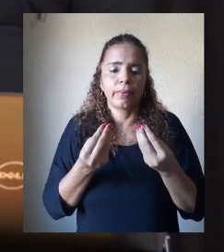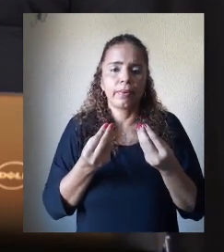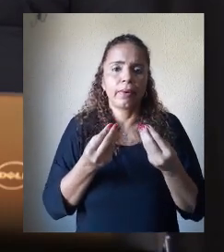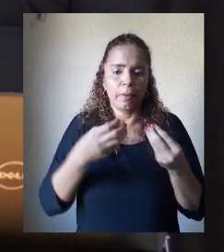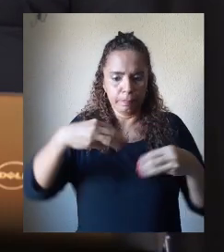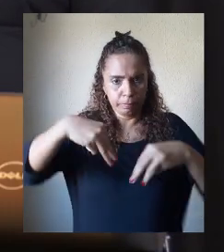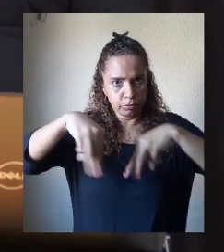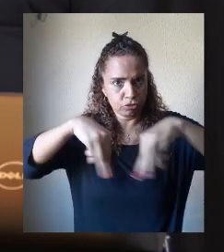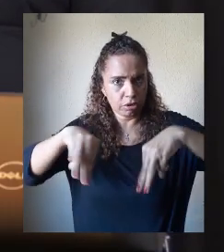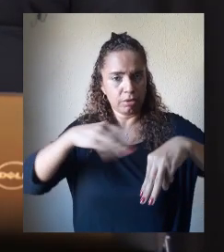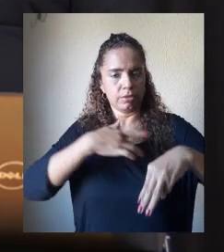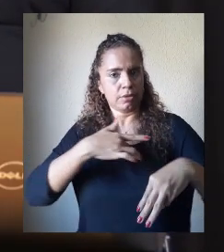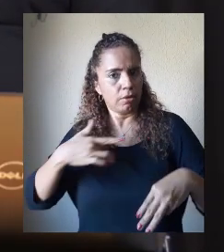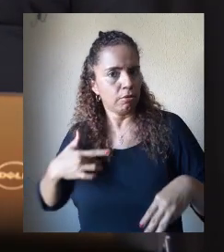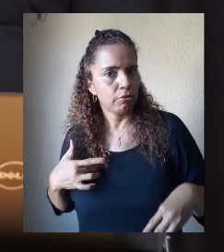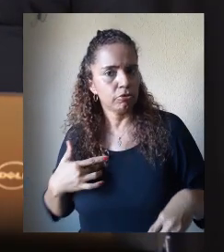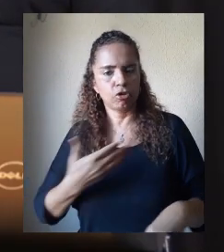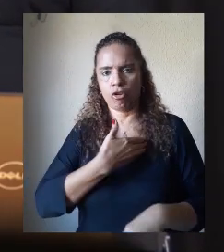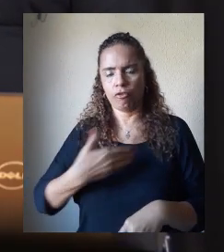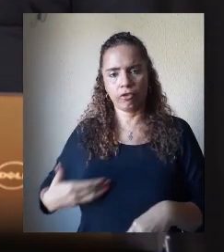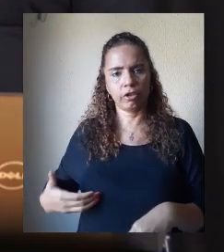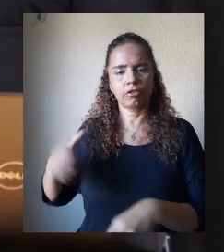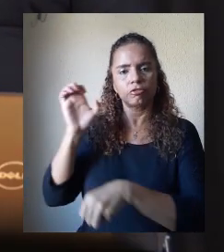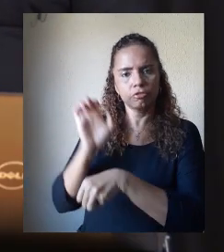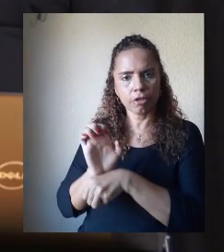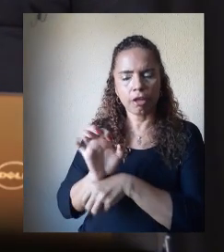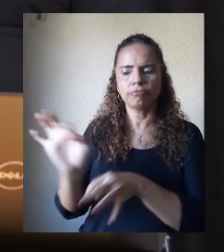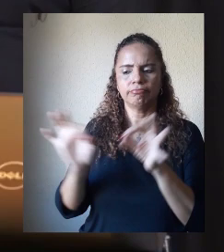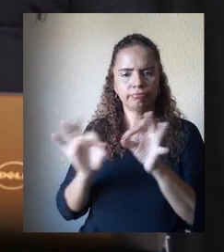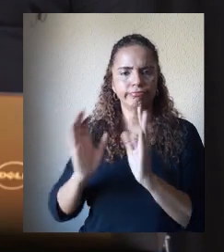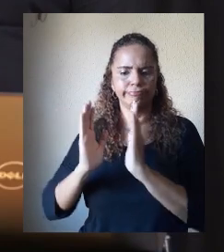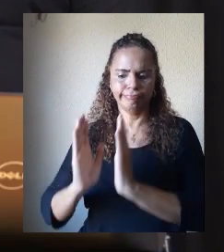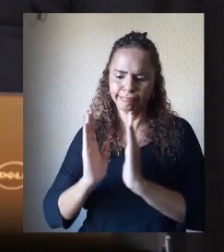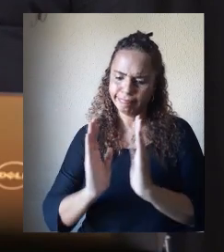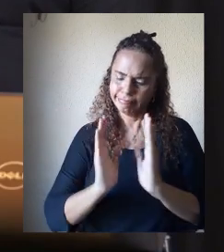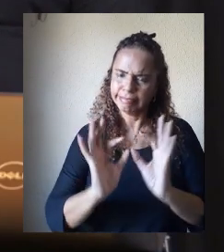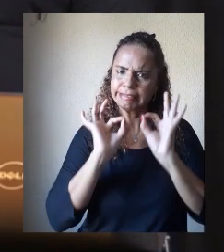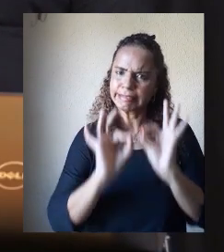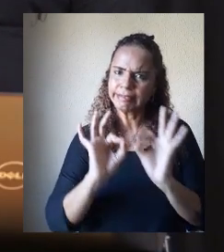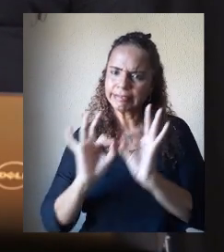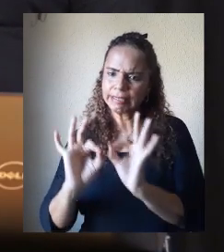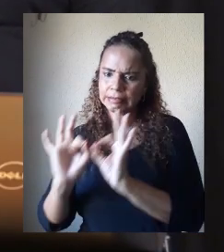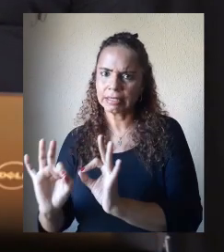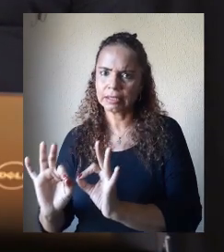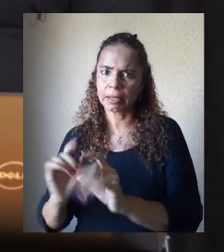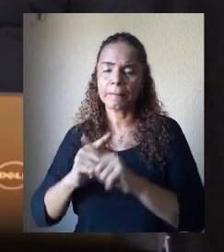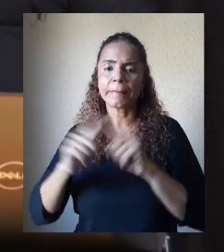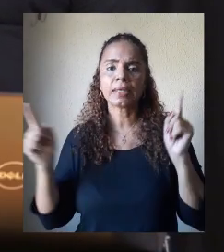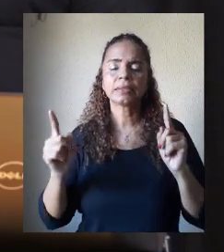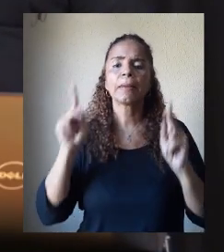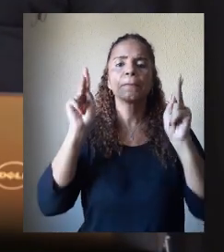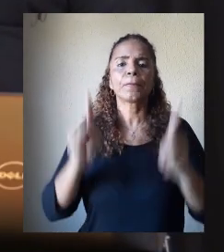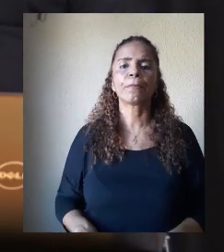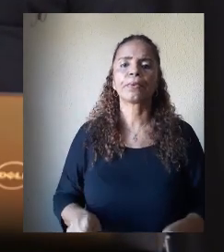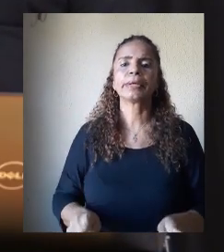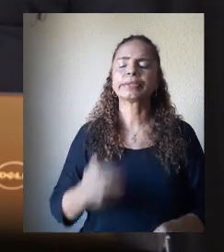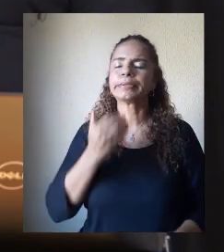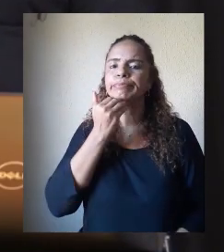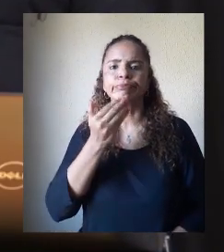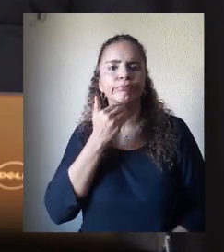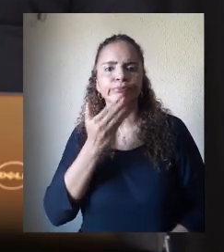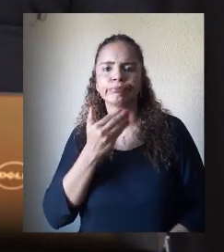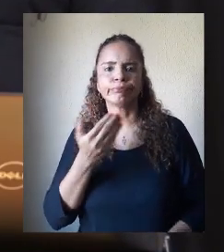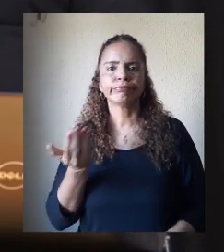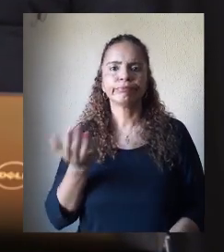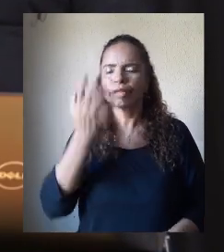Ministério da Saúde faça as coisas direitinho, o governo do estado tome as medidas que tem que tomar, se a população não levar a sério. E aí a gente